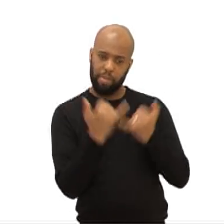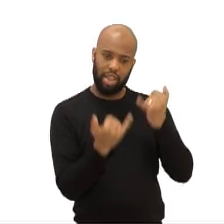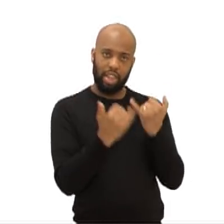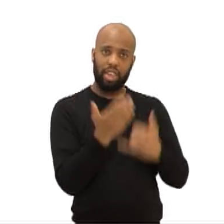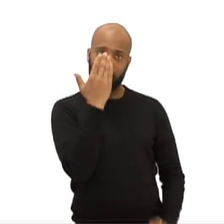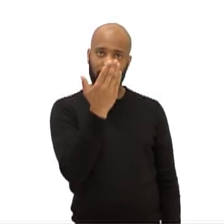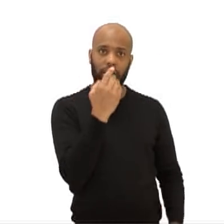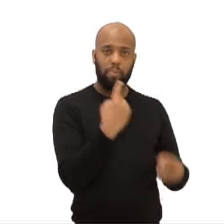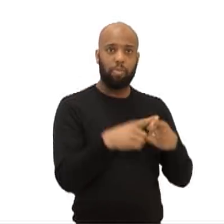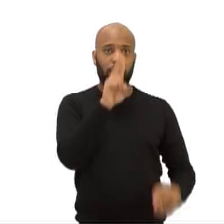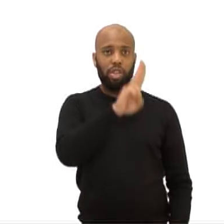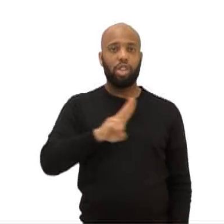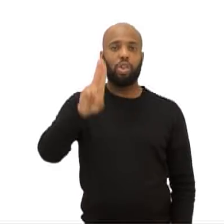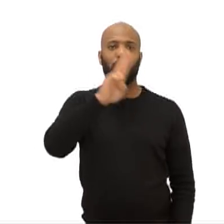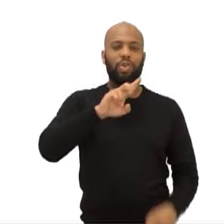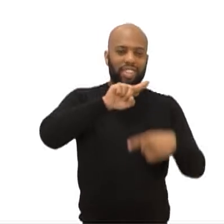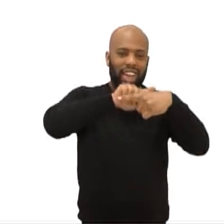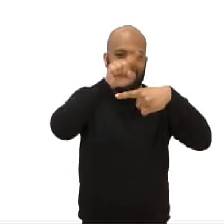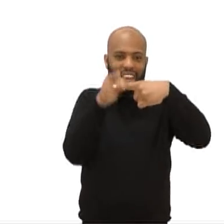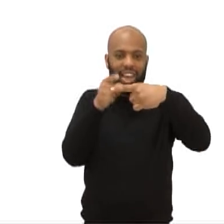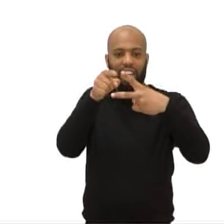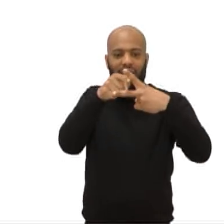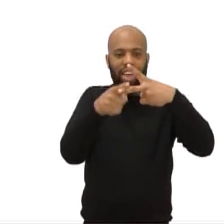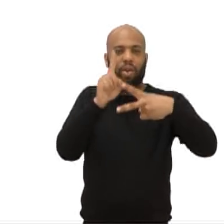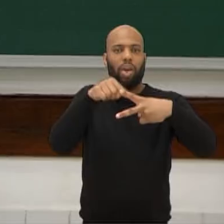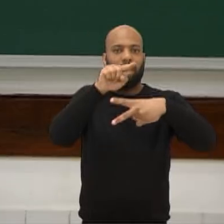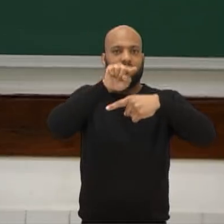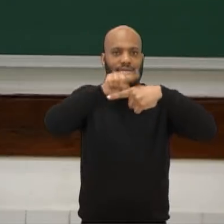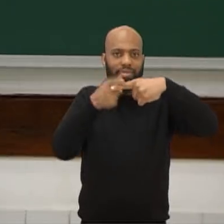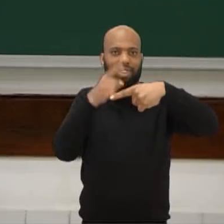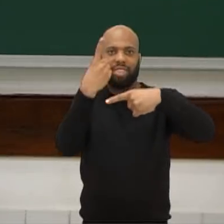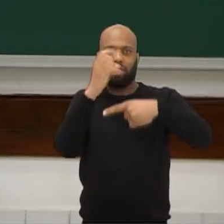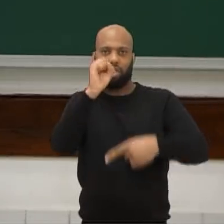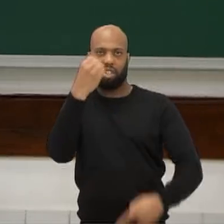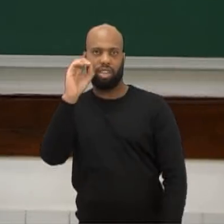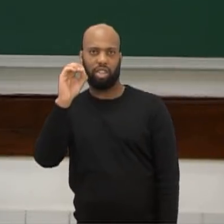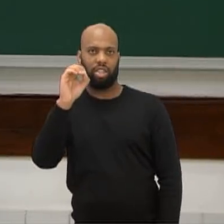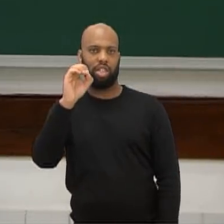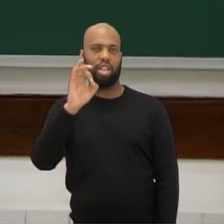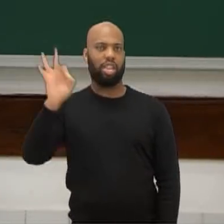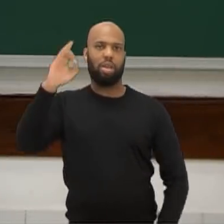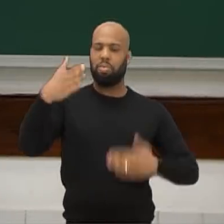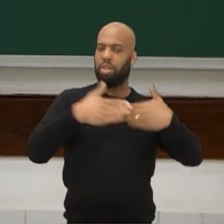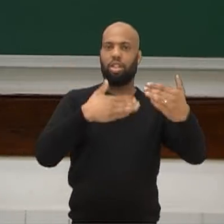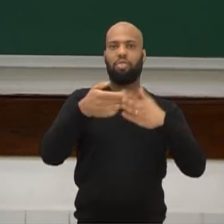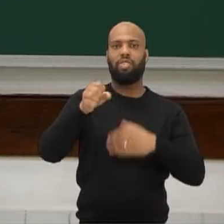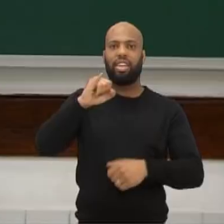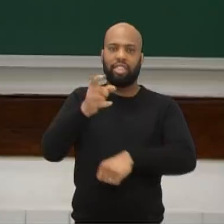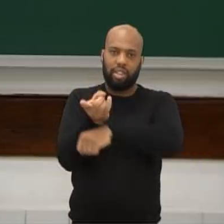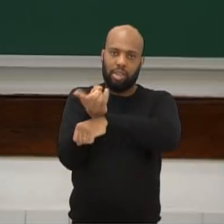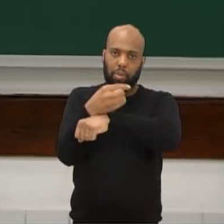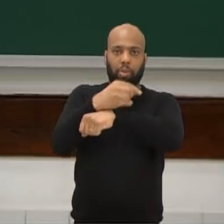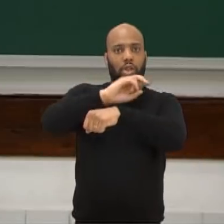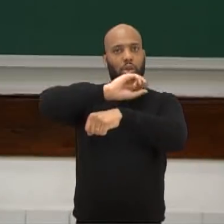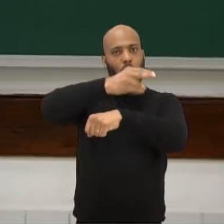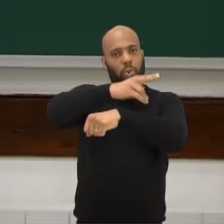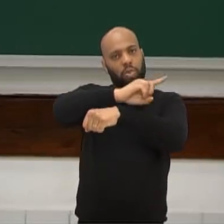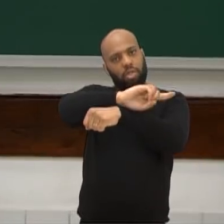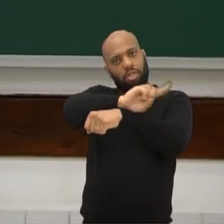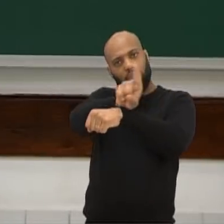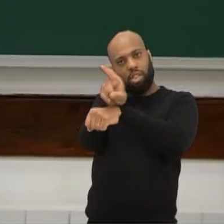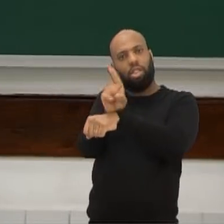utilizamos o ângulo de rotação de 180 graus, independente do sentido. Então veja que essa figura aqui, ela